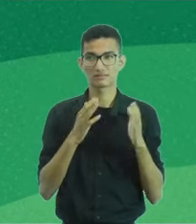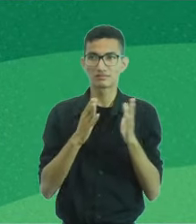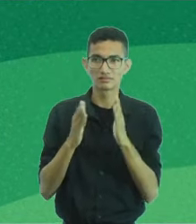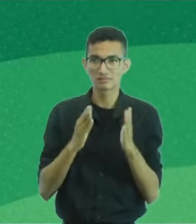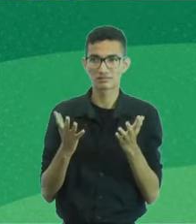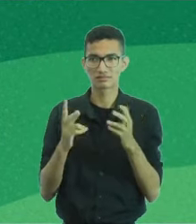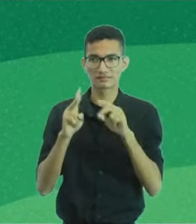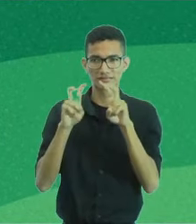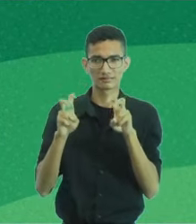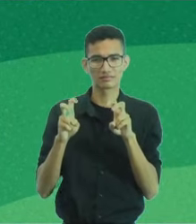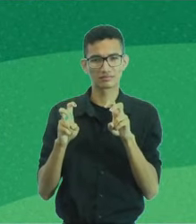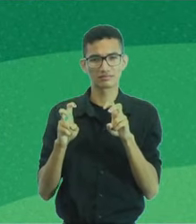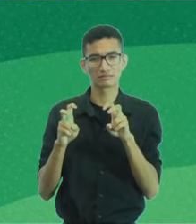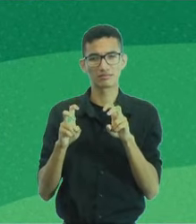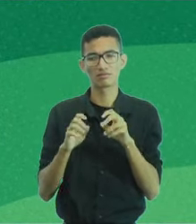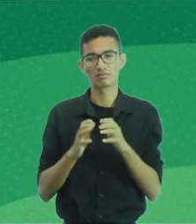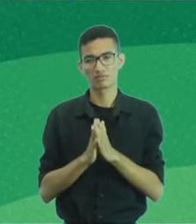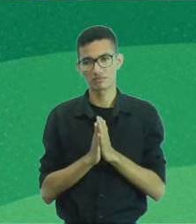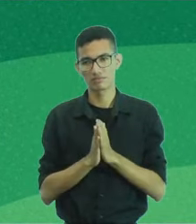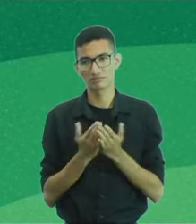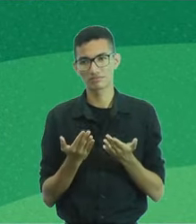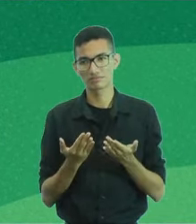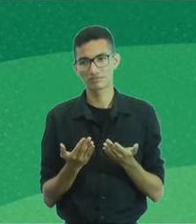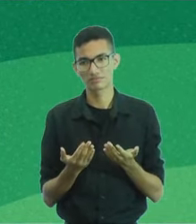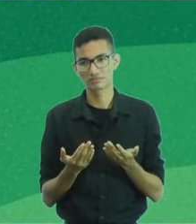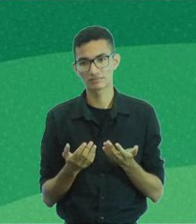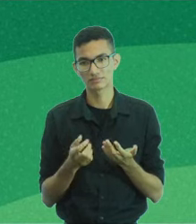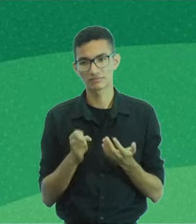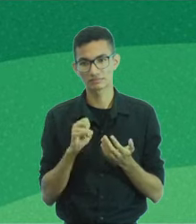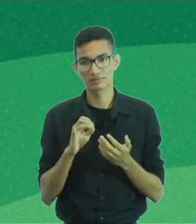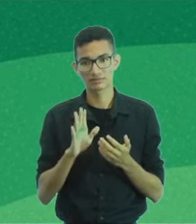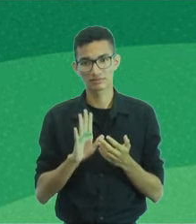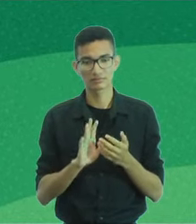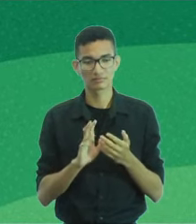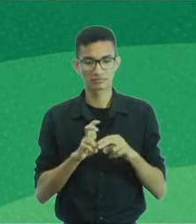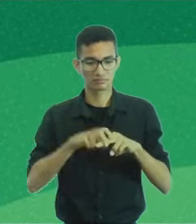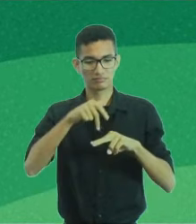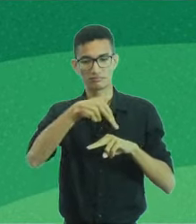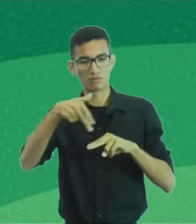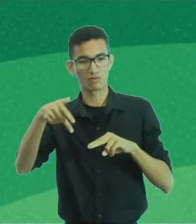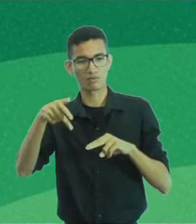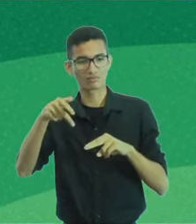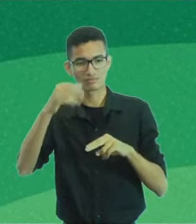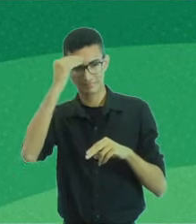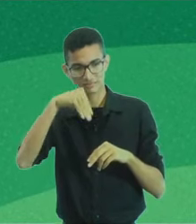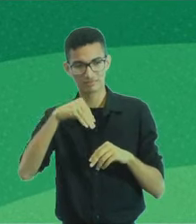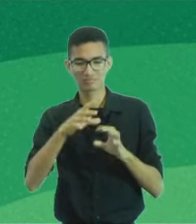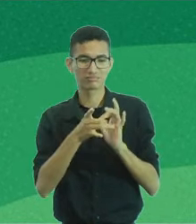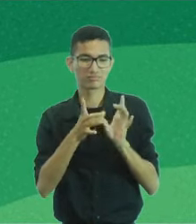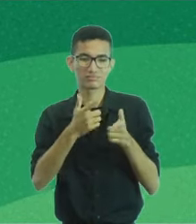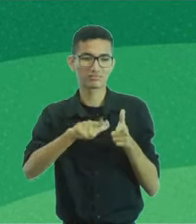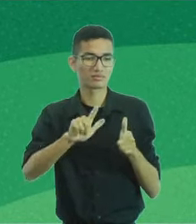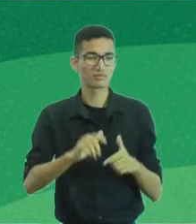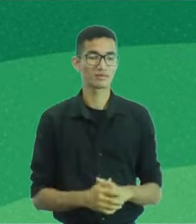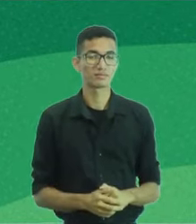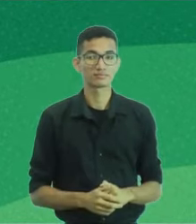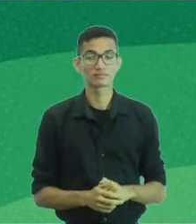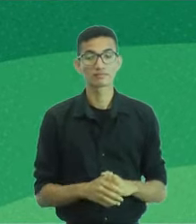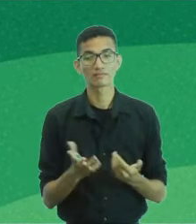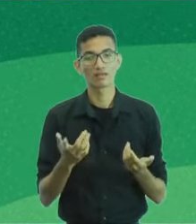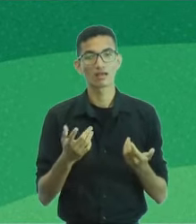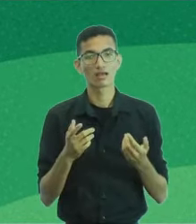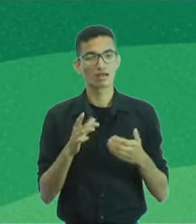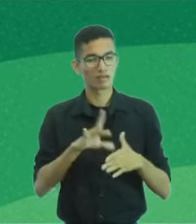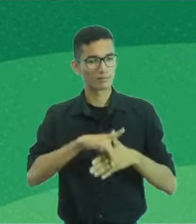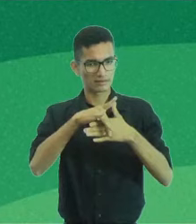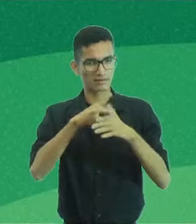temas por favor não sinto não vou sentir mal Se alguém quiser levantar e sair isso aqui não representa o